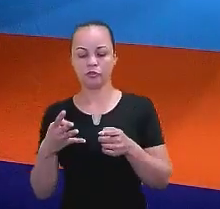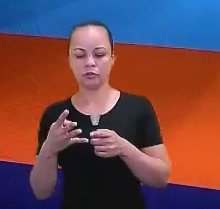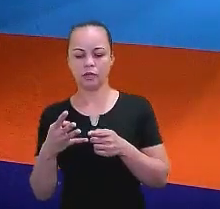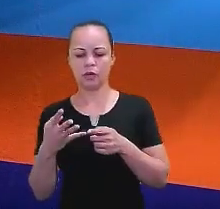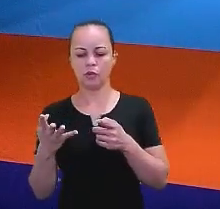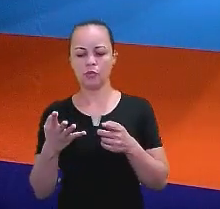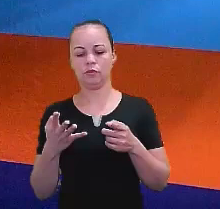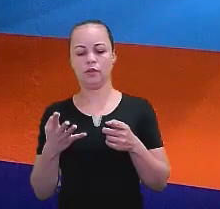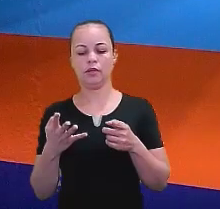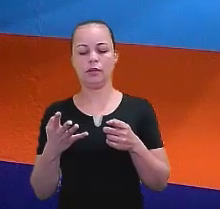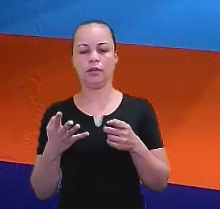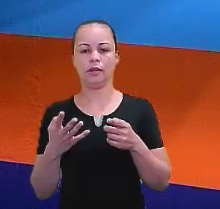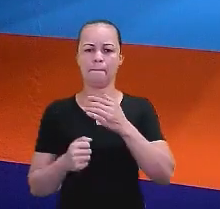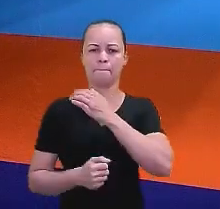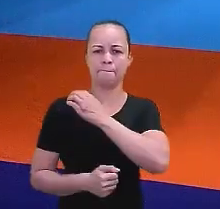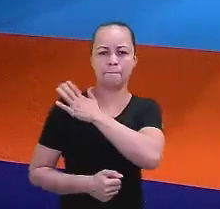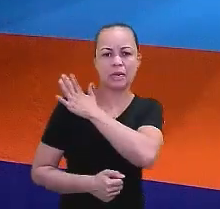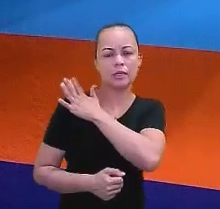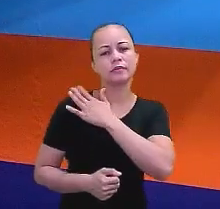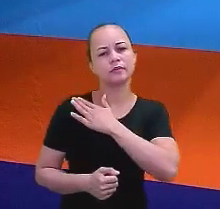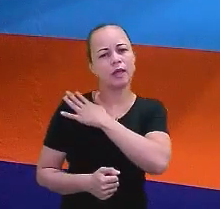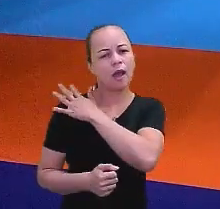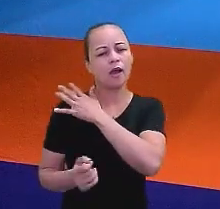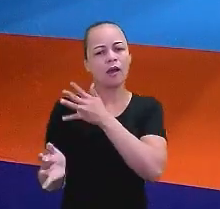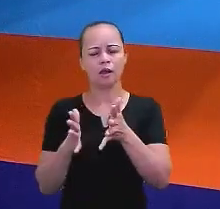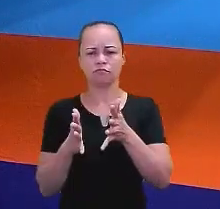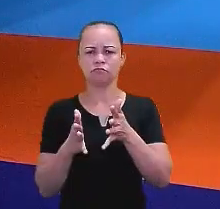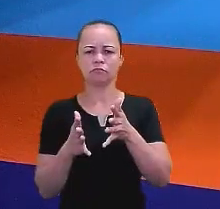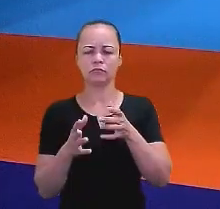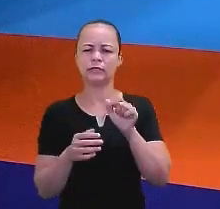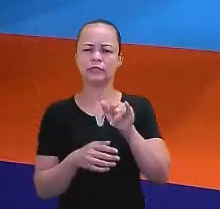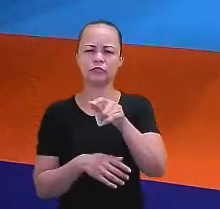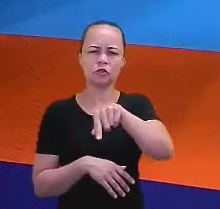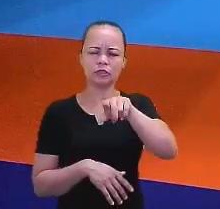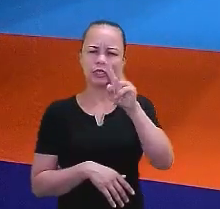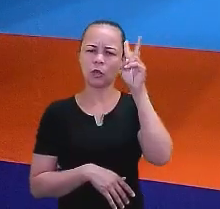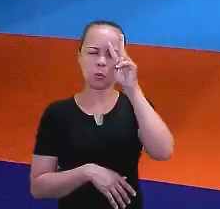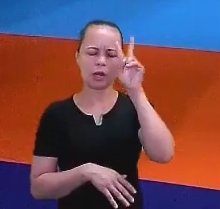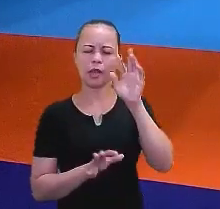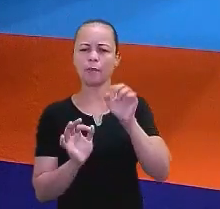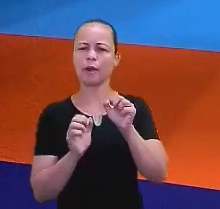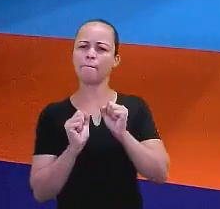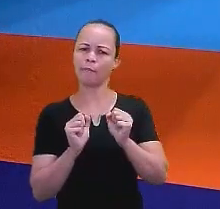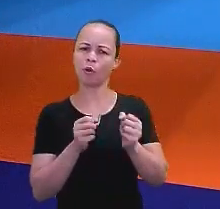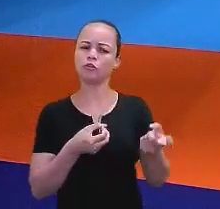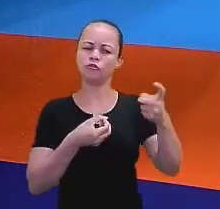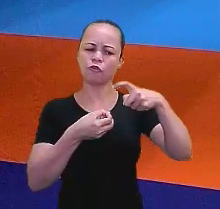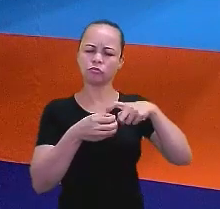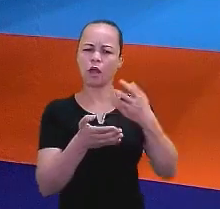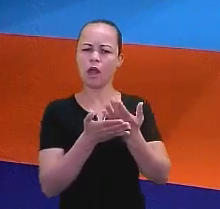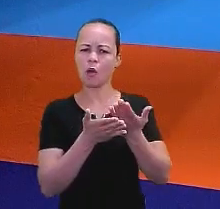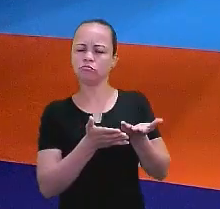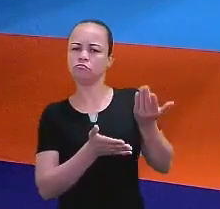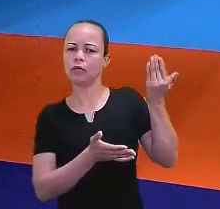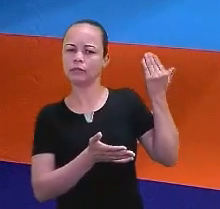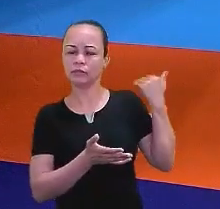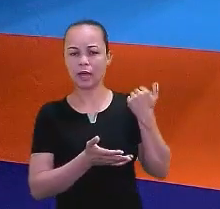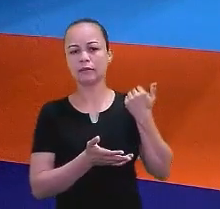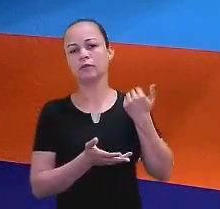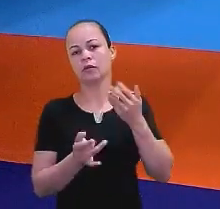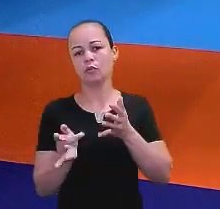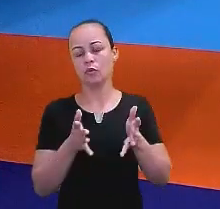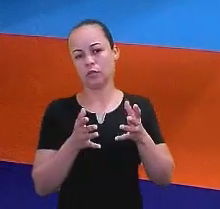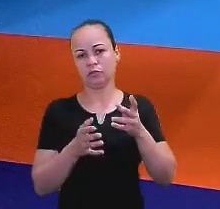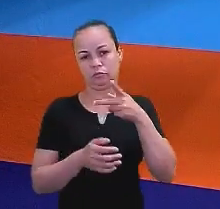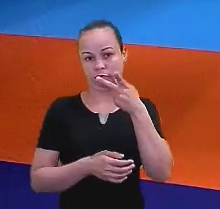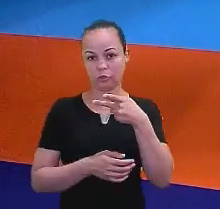que vocês, caso não lembrem, podem voltar a algumas aulas e observar que eu mencionei, quando a gente